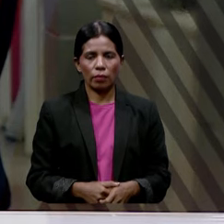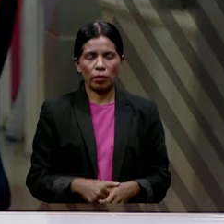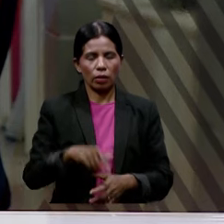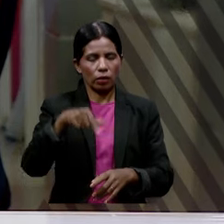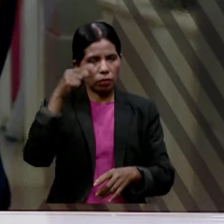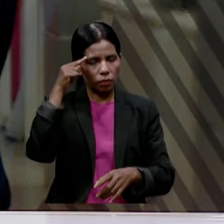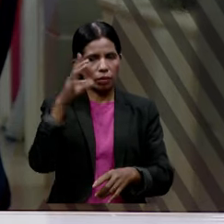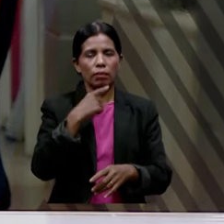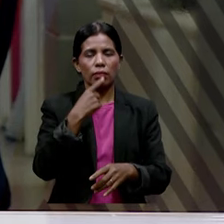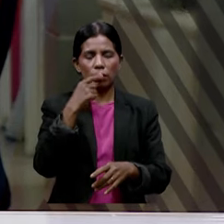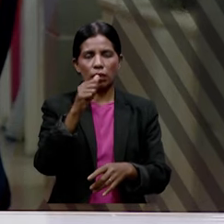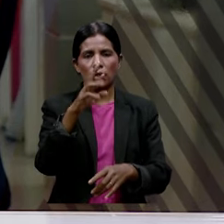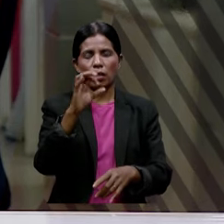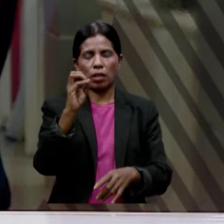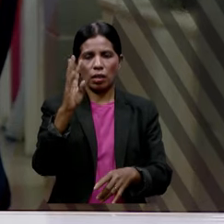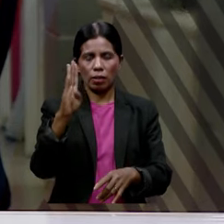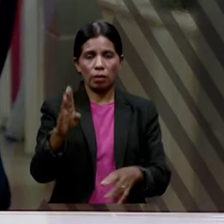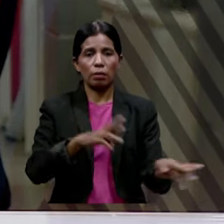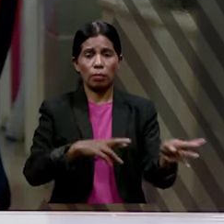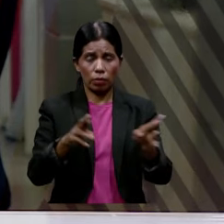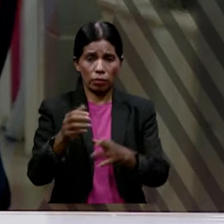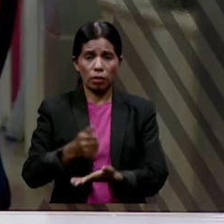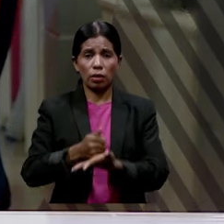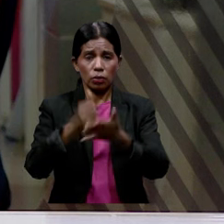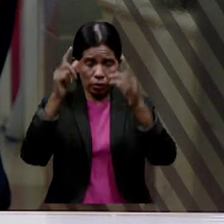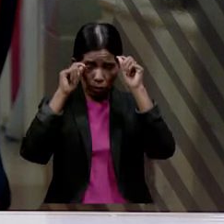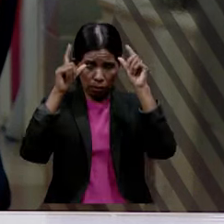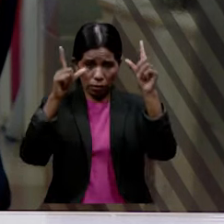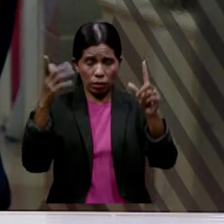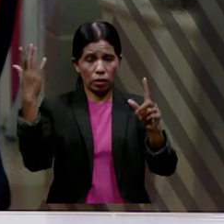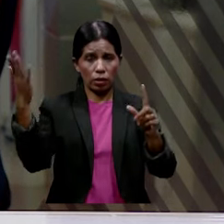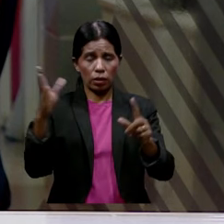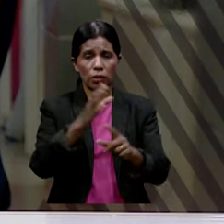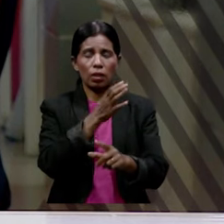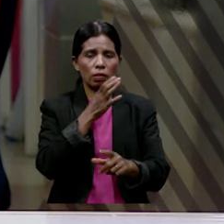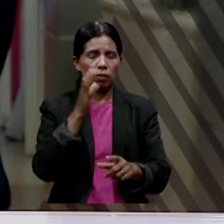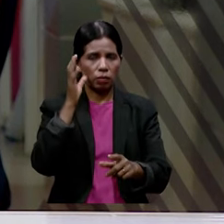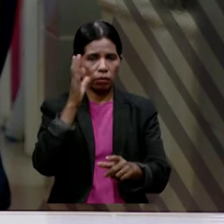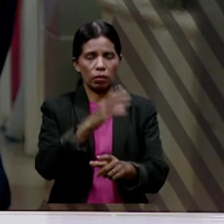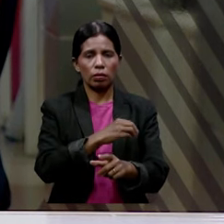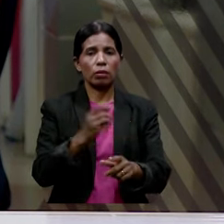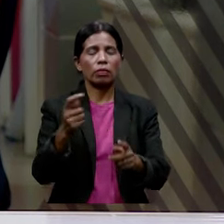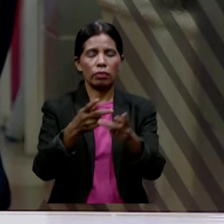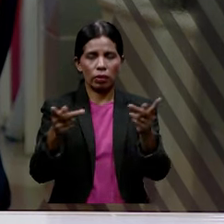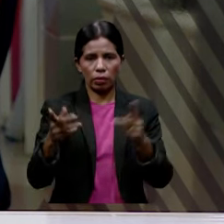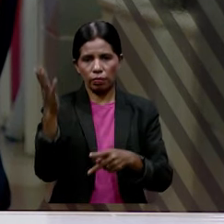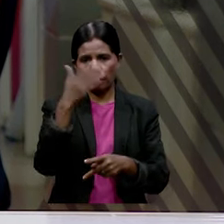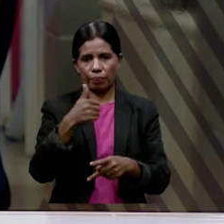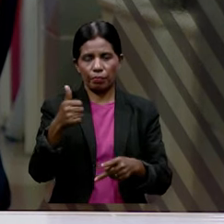Governu Emirados Árabes Unidos prontu apoia Timor-Leste e o setor agrikultura no turismu.